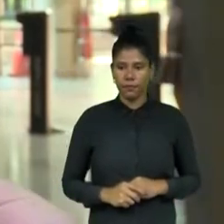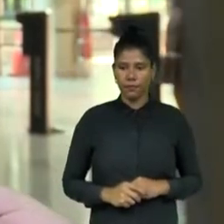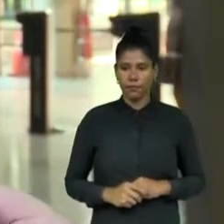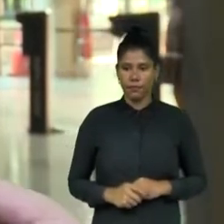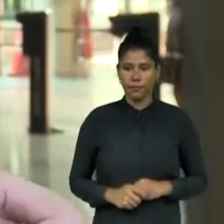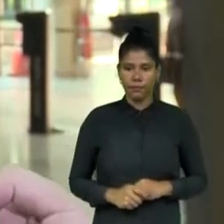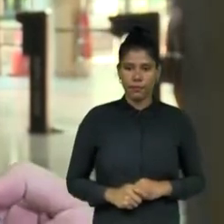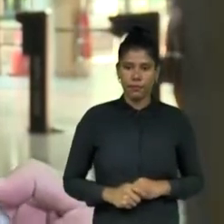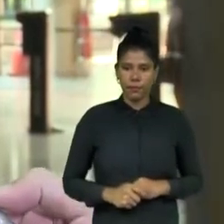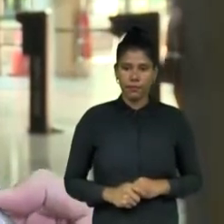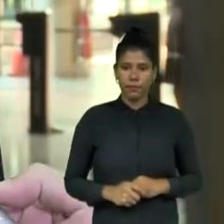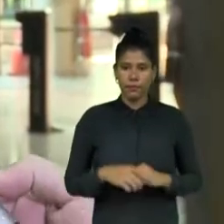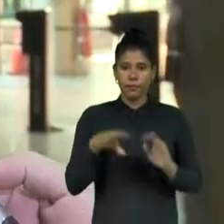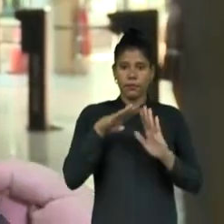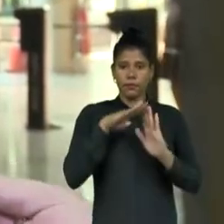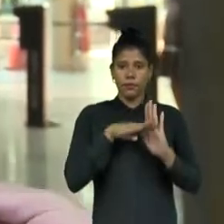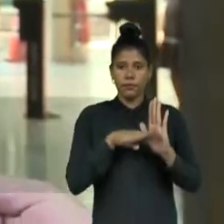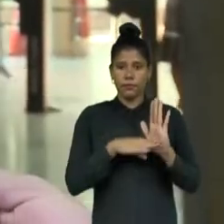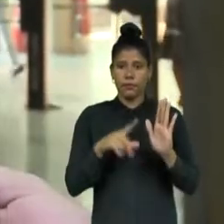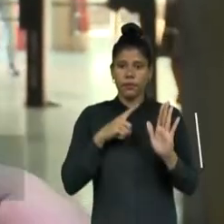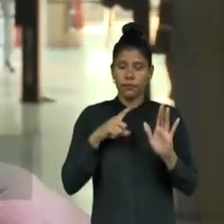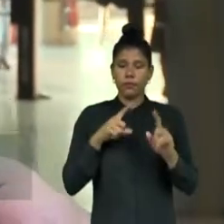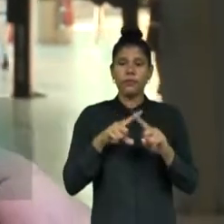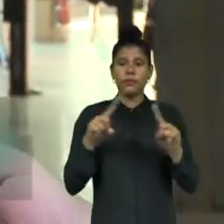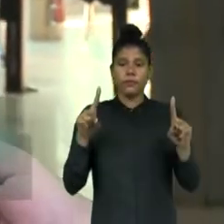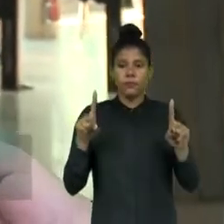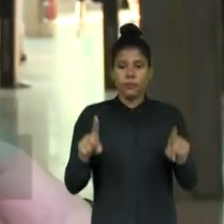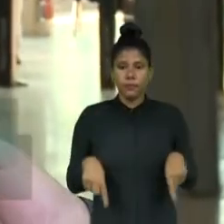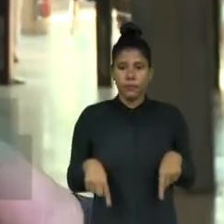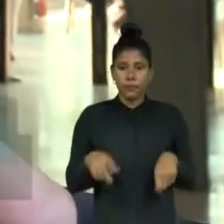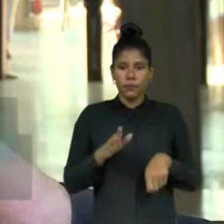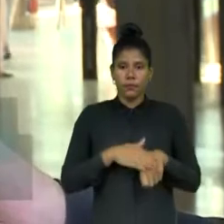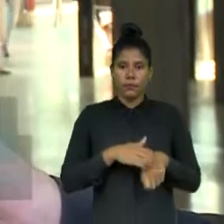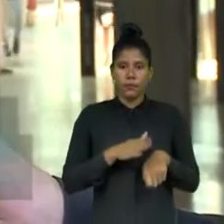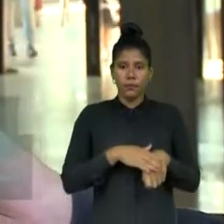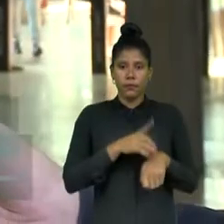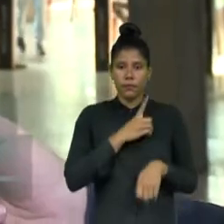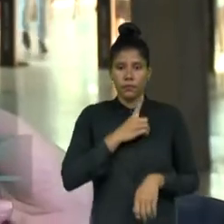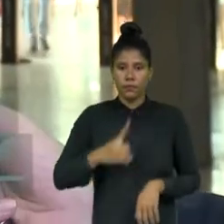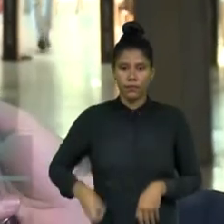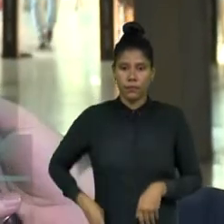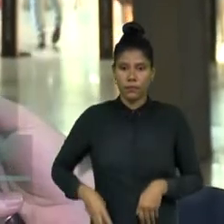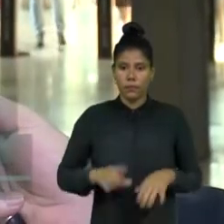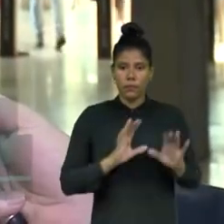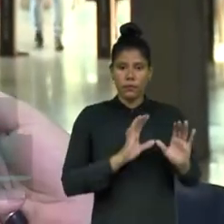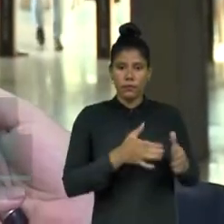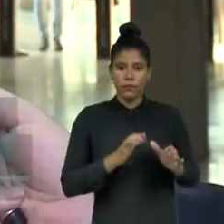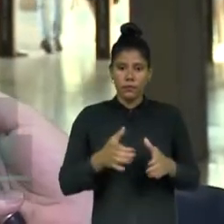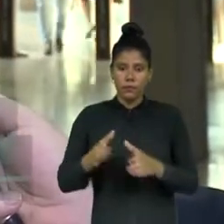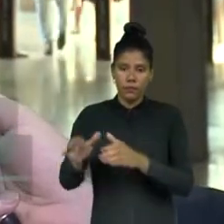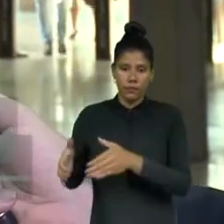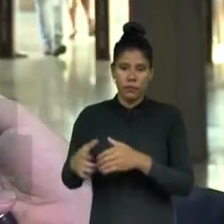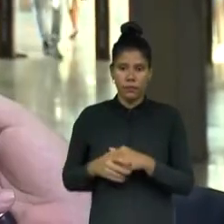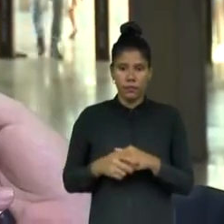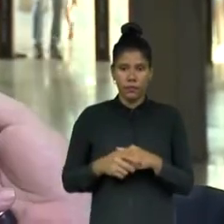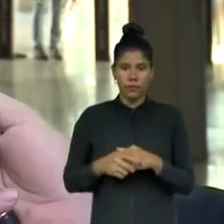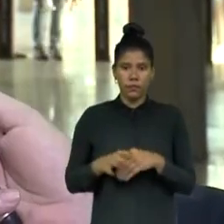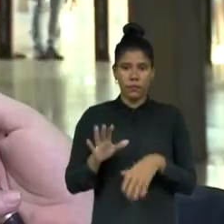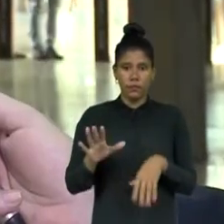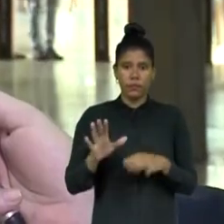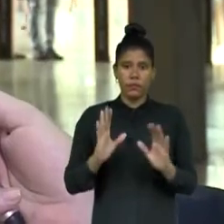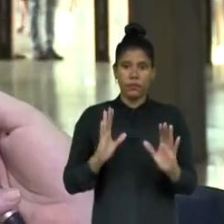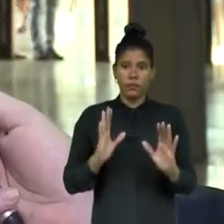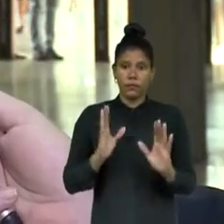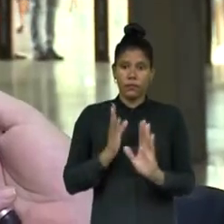Casalberto? É isso. Não existe ainda projetos de autoria de parlamentares nas comissões, né? Enquanto a Casa não entrar de recesso, a Comissão